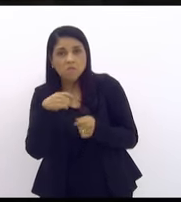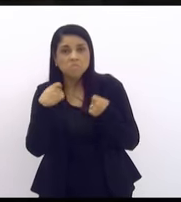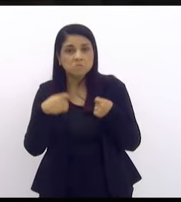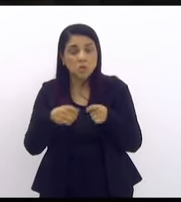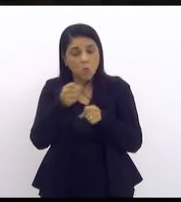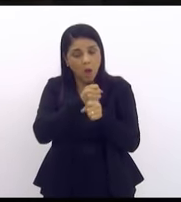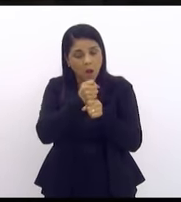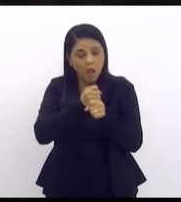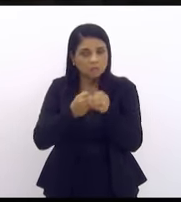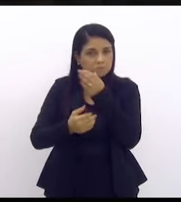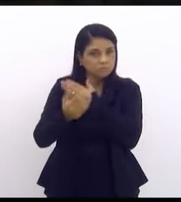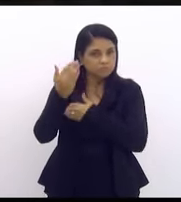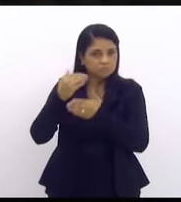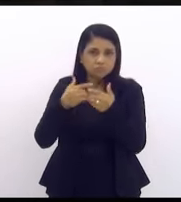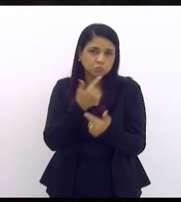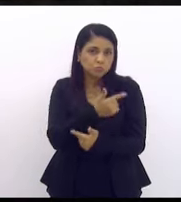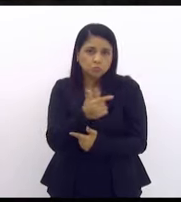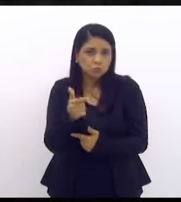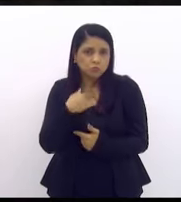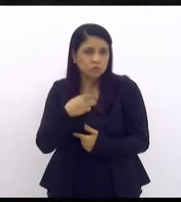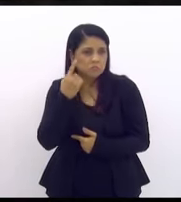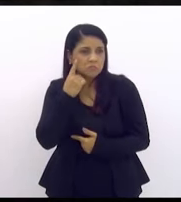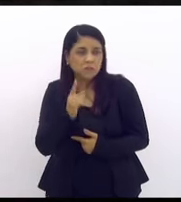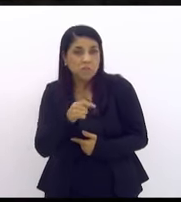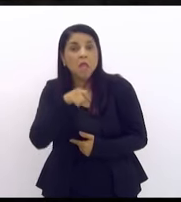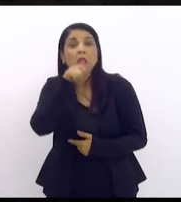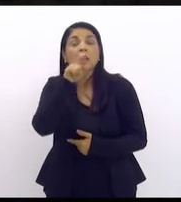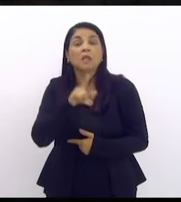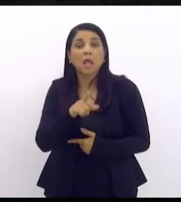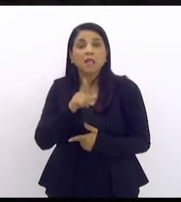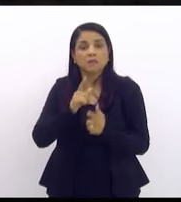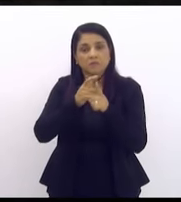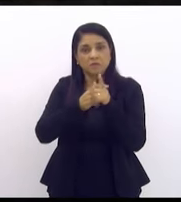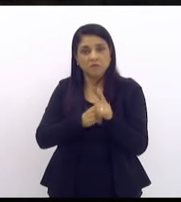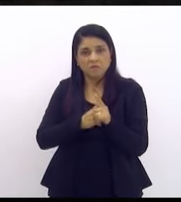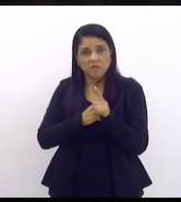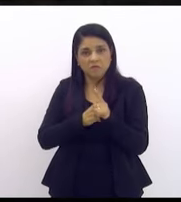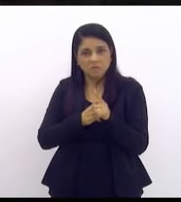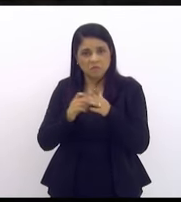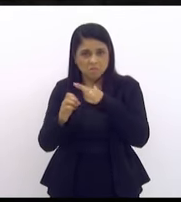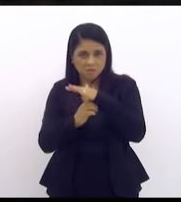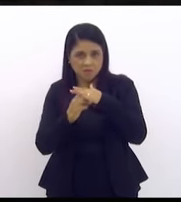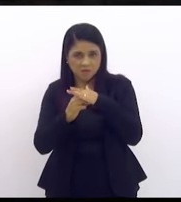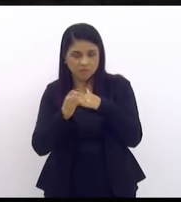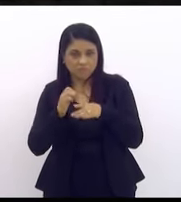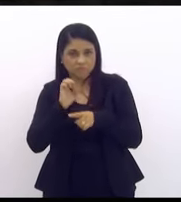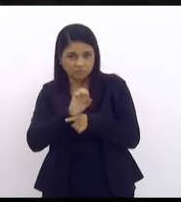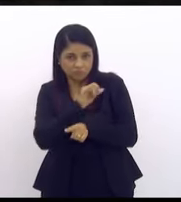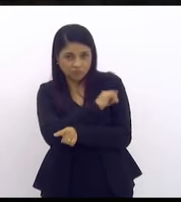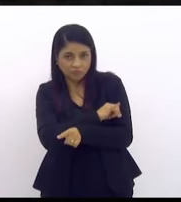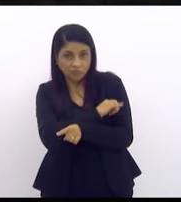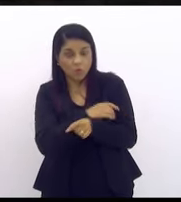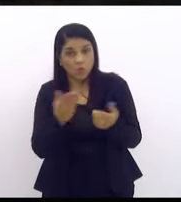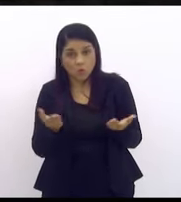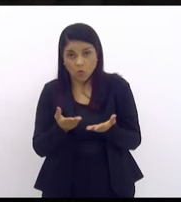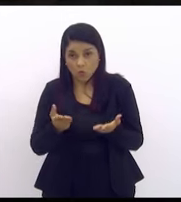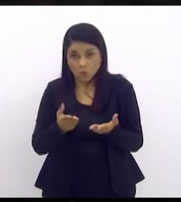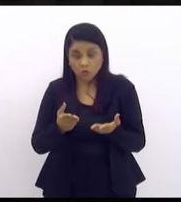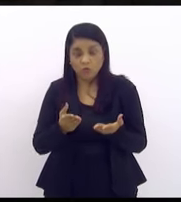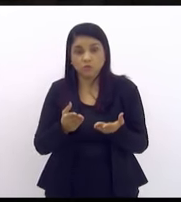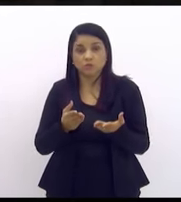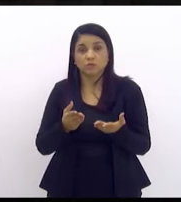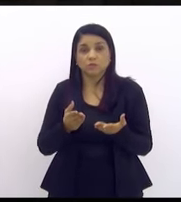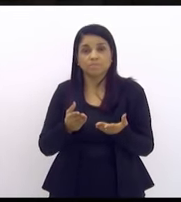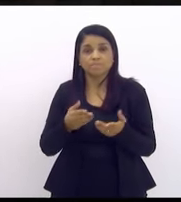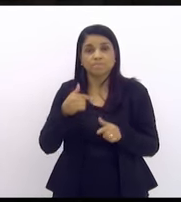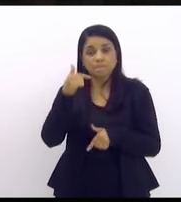anos atrás nem mesmo sabia-se quem eram os grandes devedores do Estado. Então, hoje, o PSOL pode, inclusive, ampliar